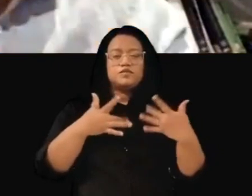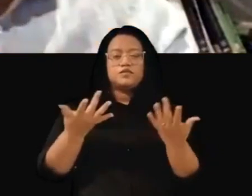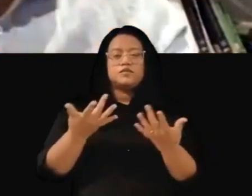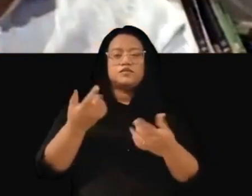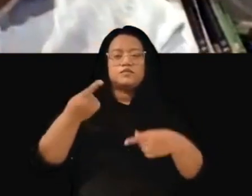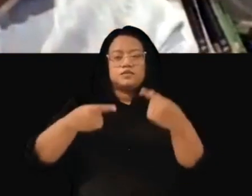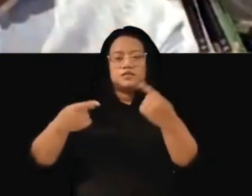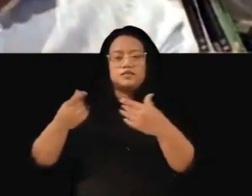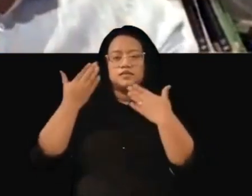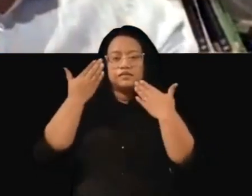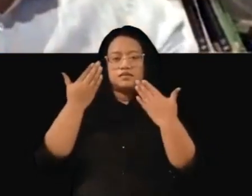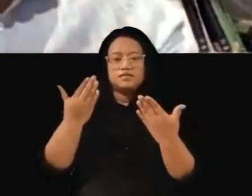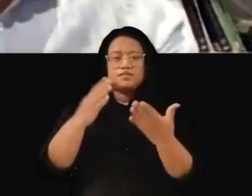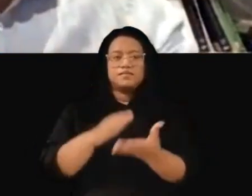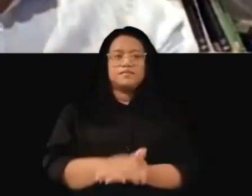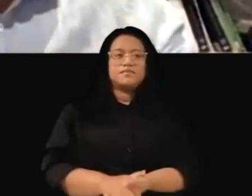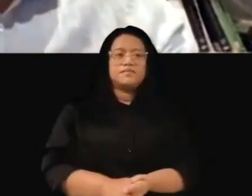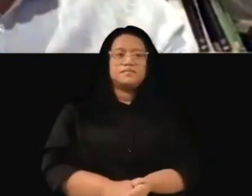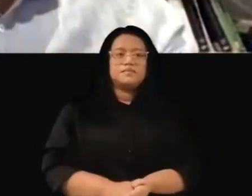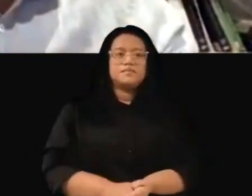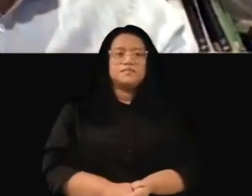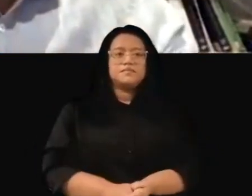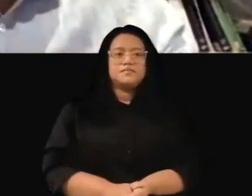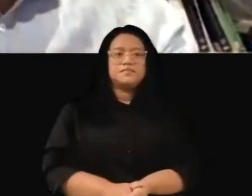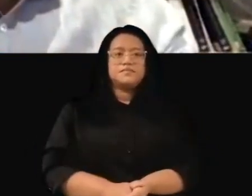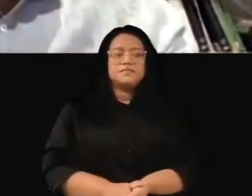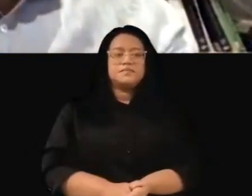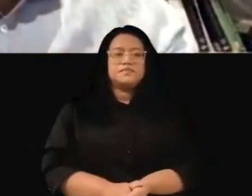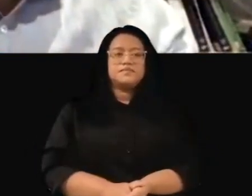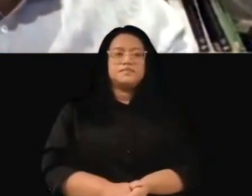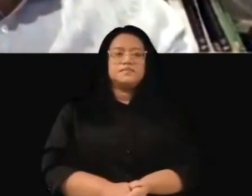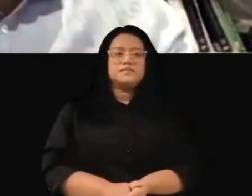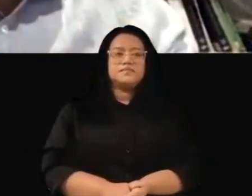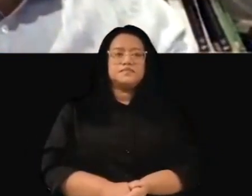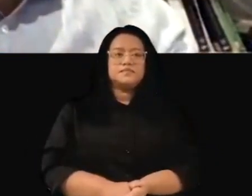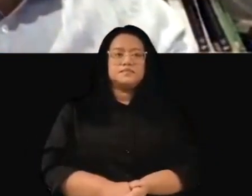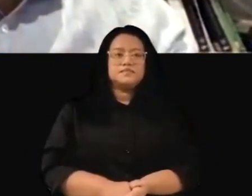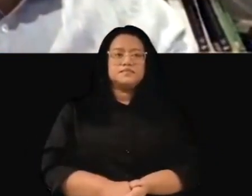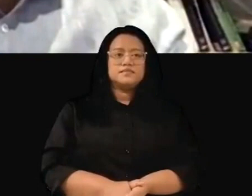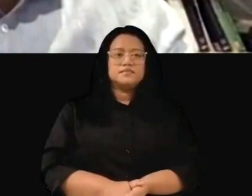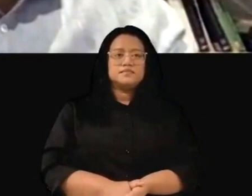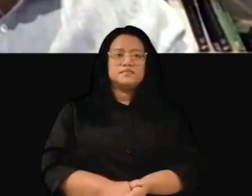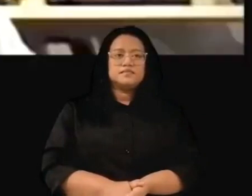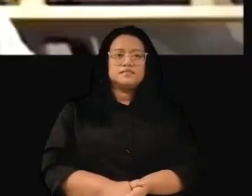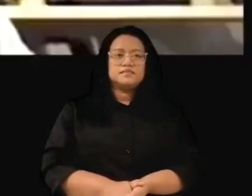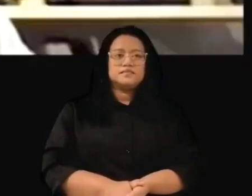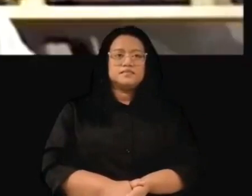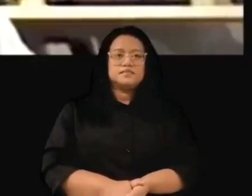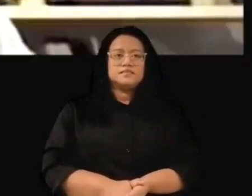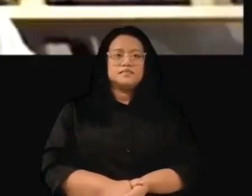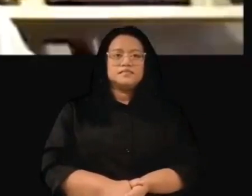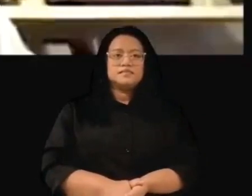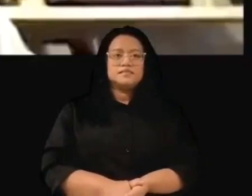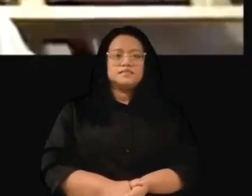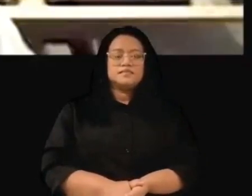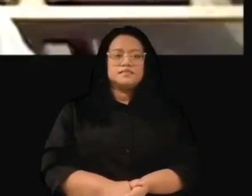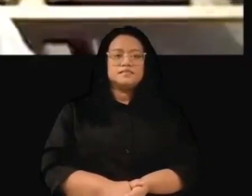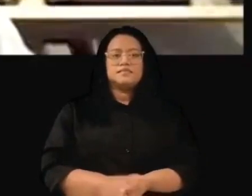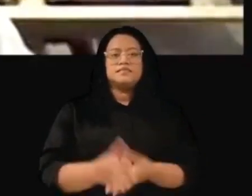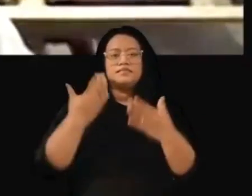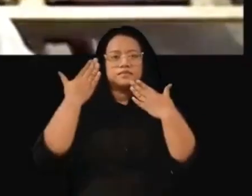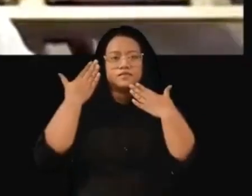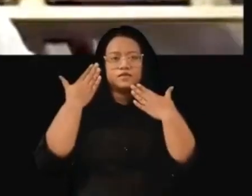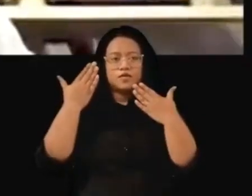em dois, ao lado esquerdo da tela, o professor Wagner Costa Ribeiro, ao lado direito, a doutora Raicler Baldresca. Muito